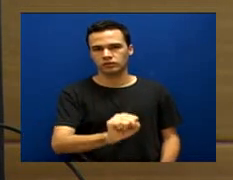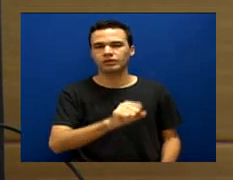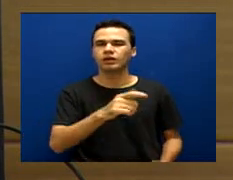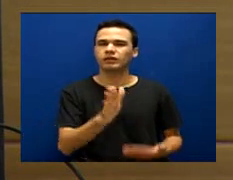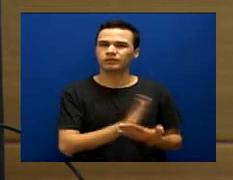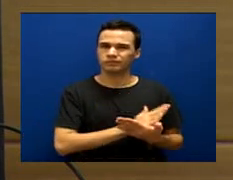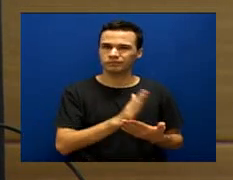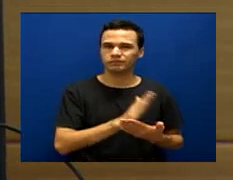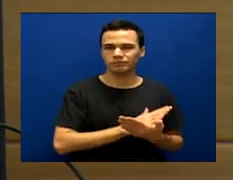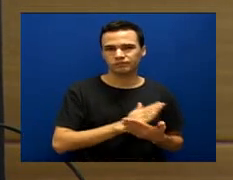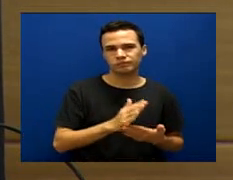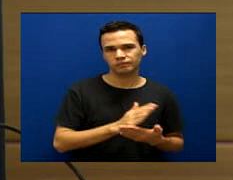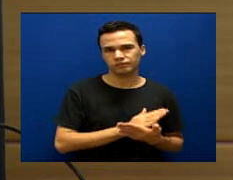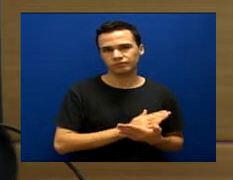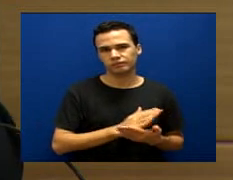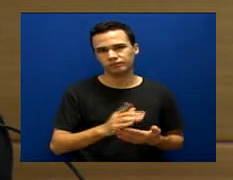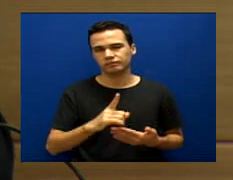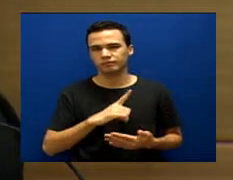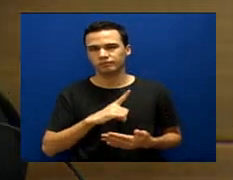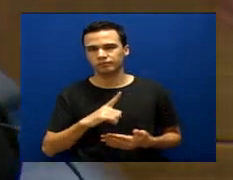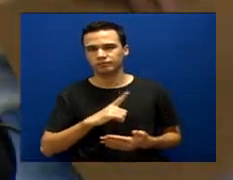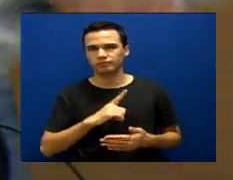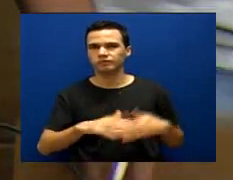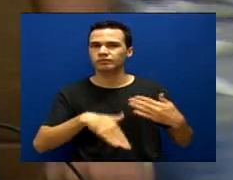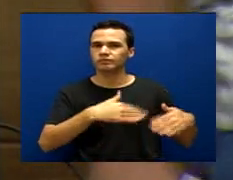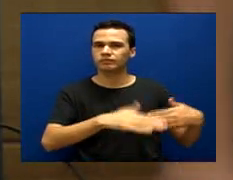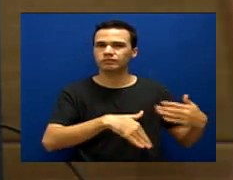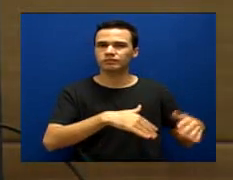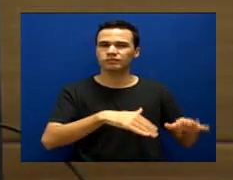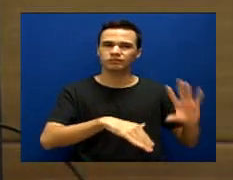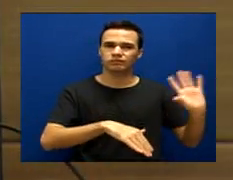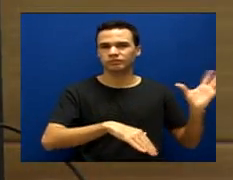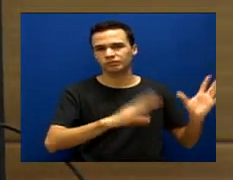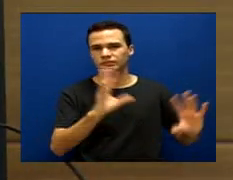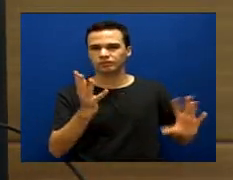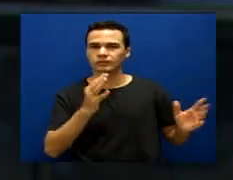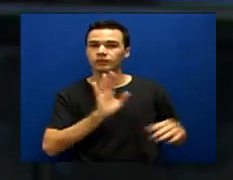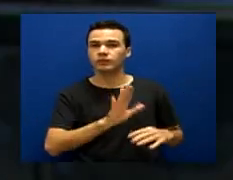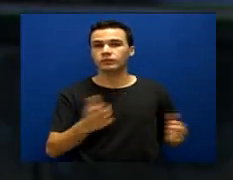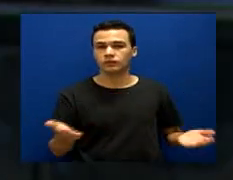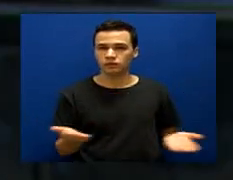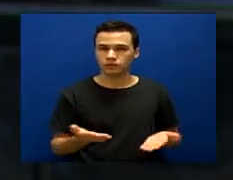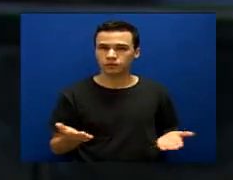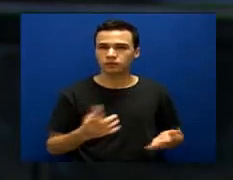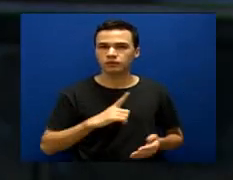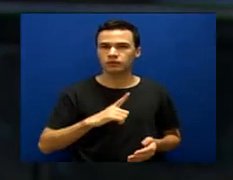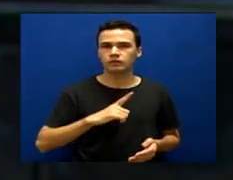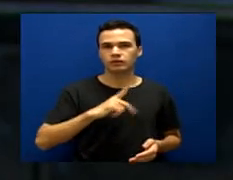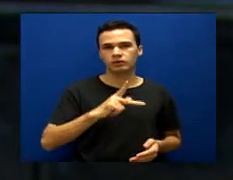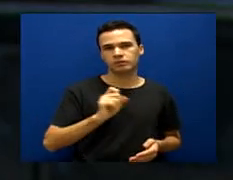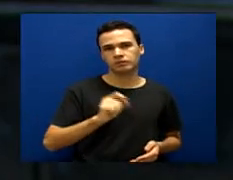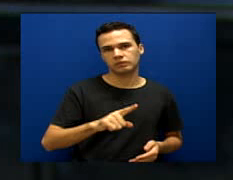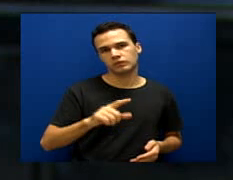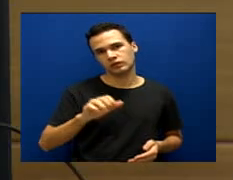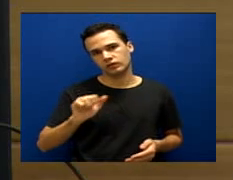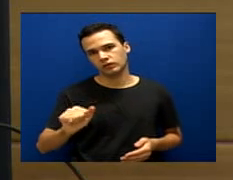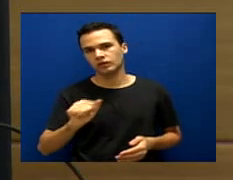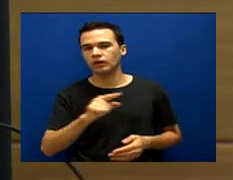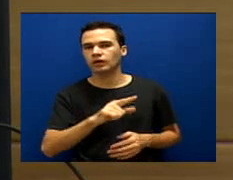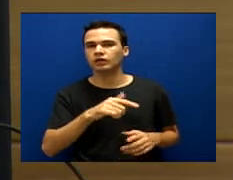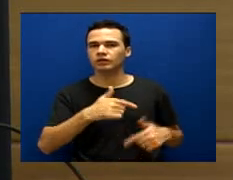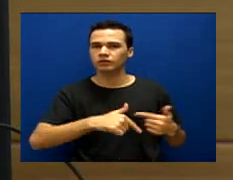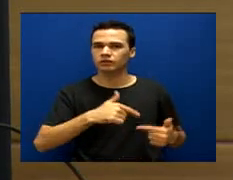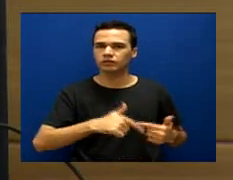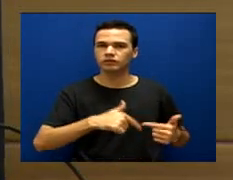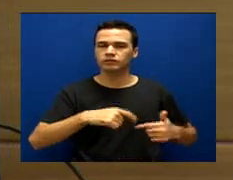Muitas coisas estavam e aconteceram de forma mais folha solta, mas hoje nós temos um PA, ou seja, processo administrativo, para